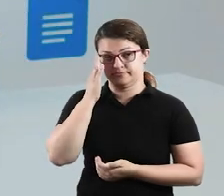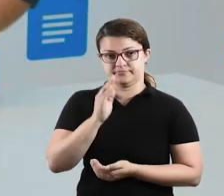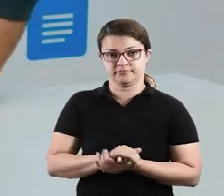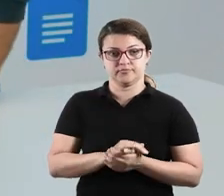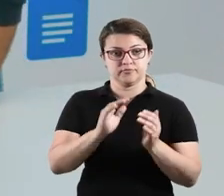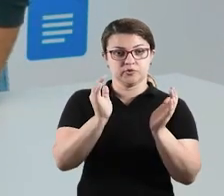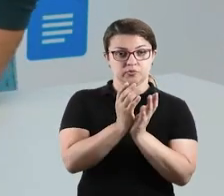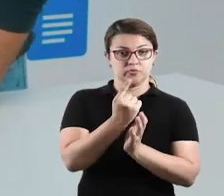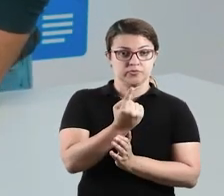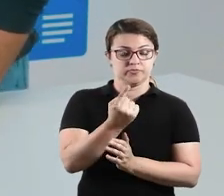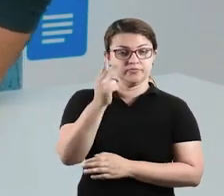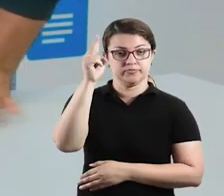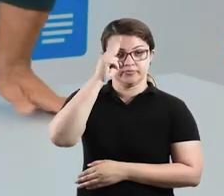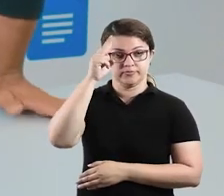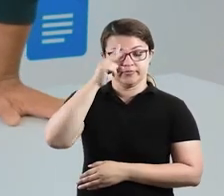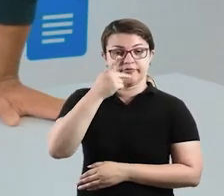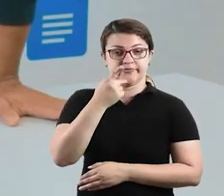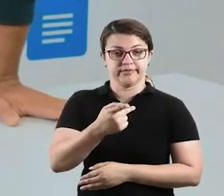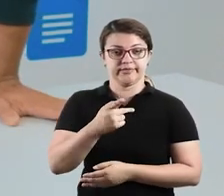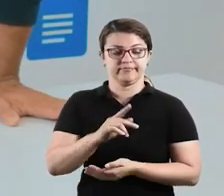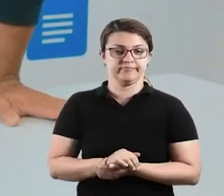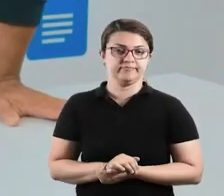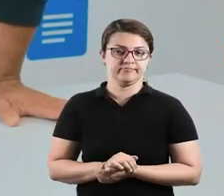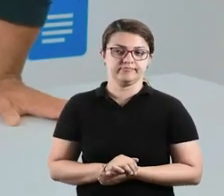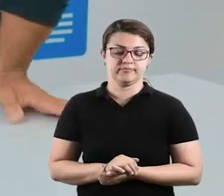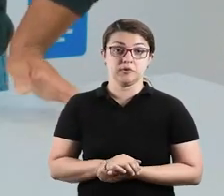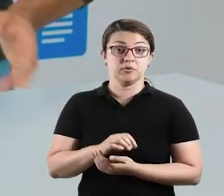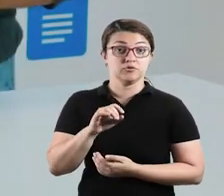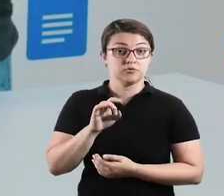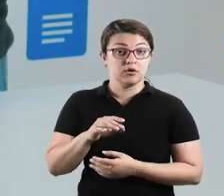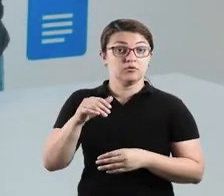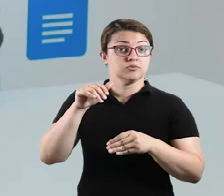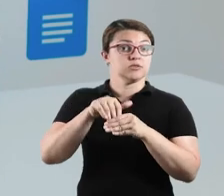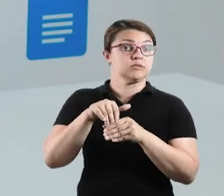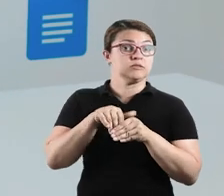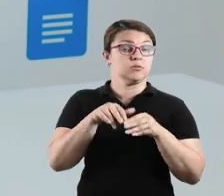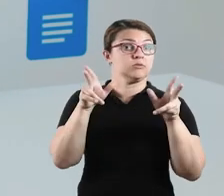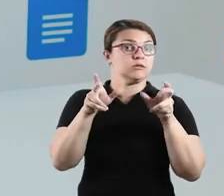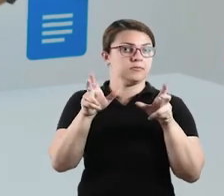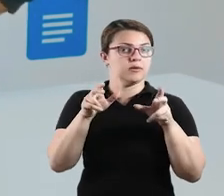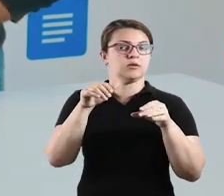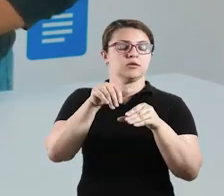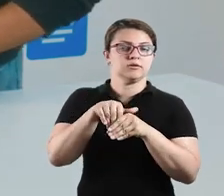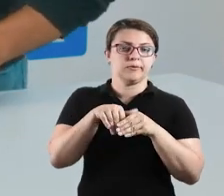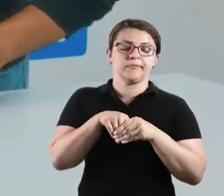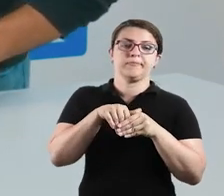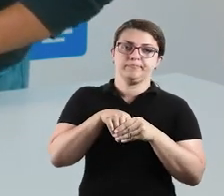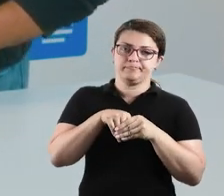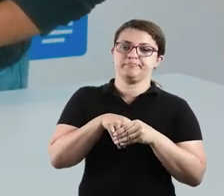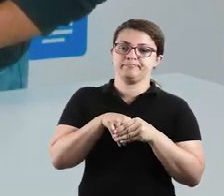Termo 1, história. Vamos falar não sobre eleições, mas é referente à eleição.